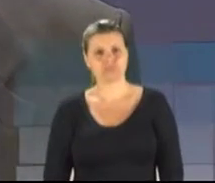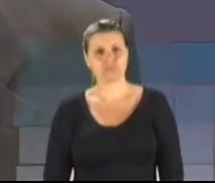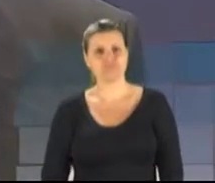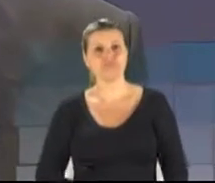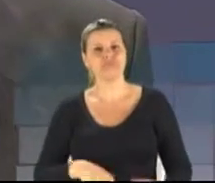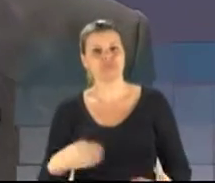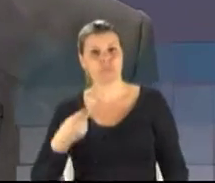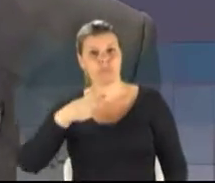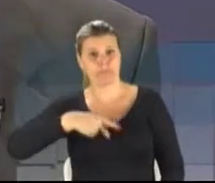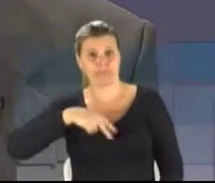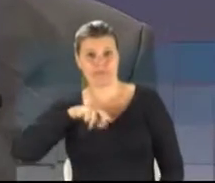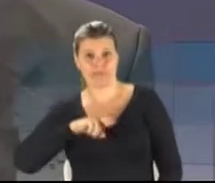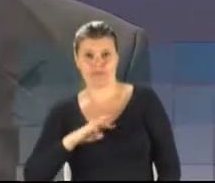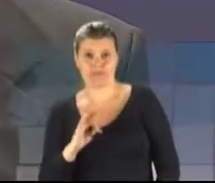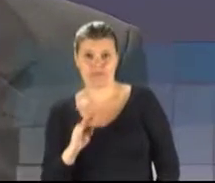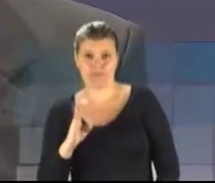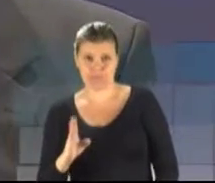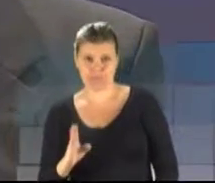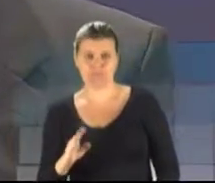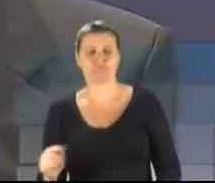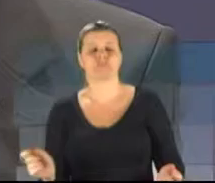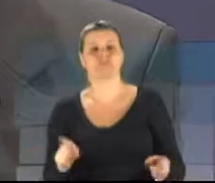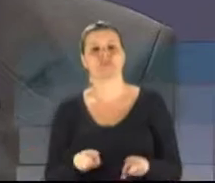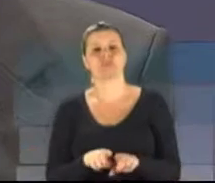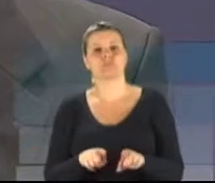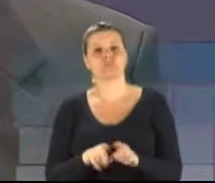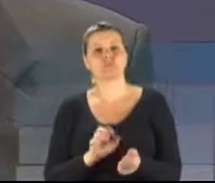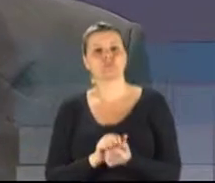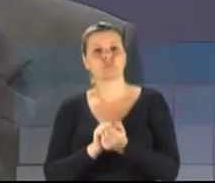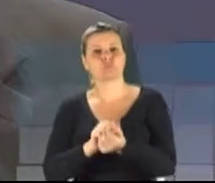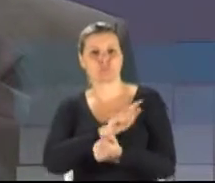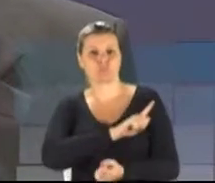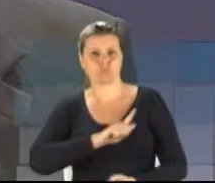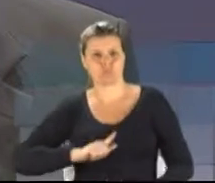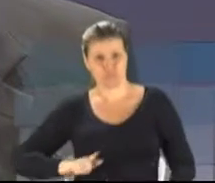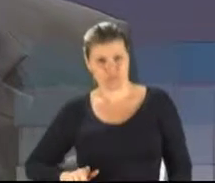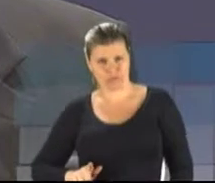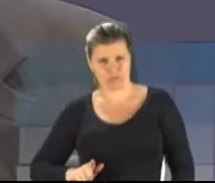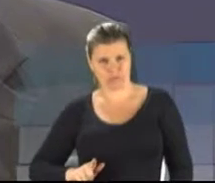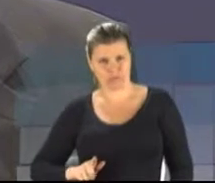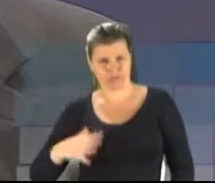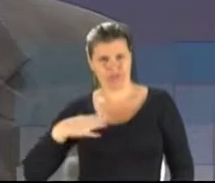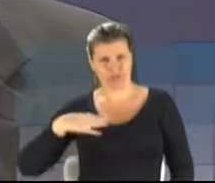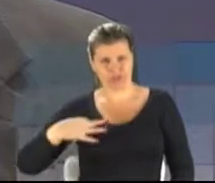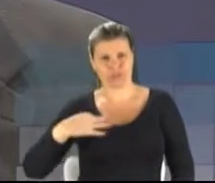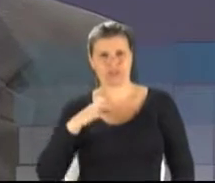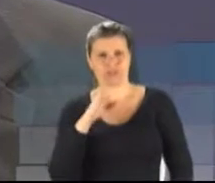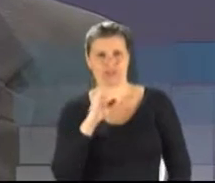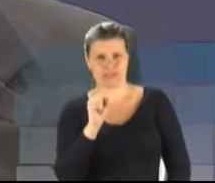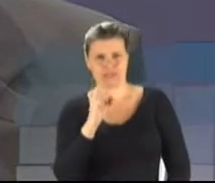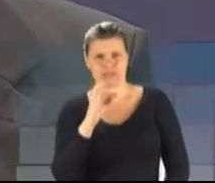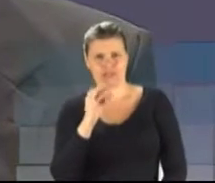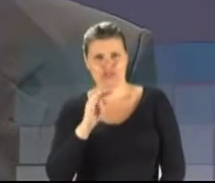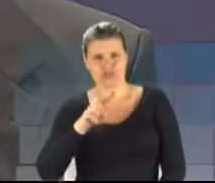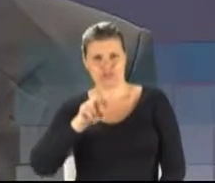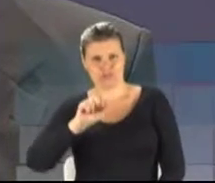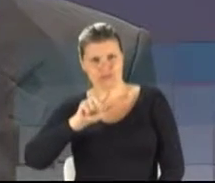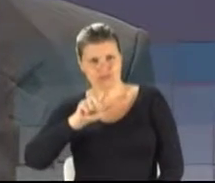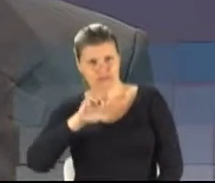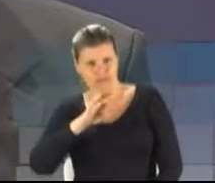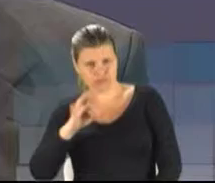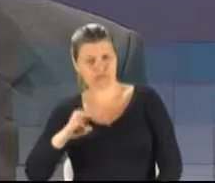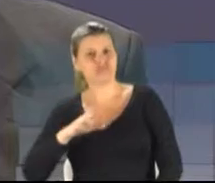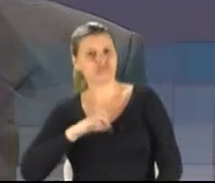prtb juntamente com o nosso candidato Governador estivalete nós temos uma meta a cumprir